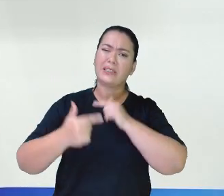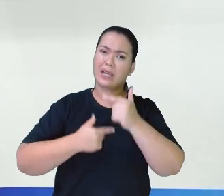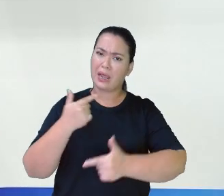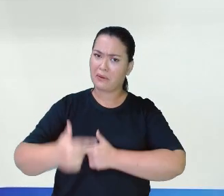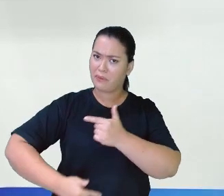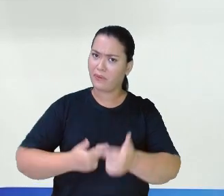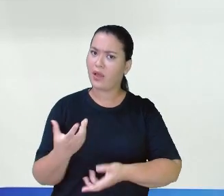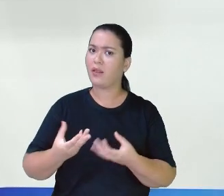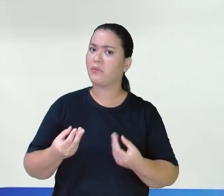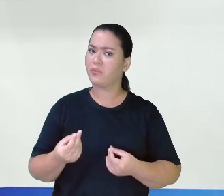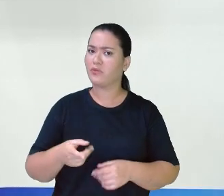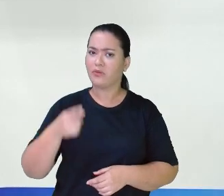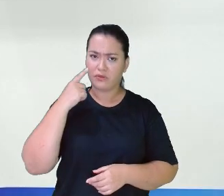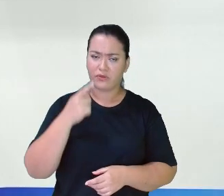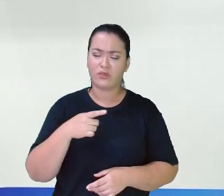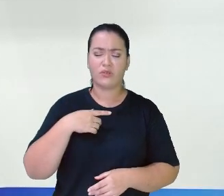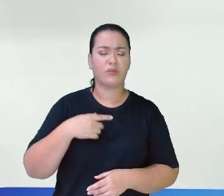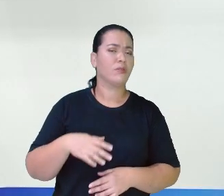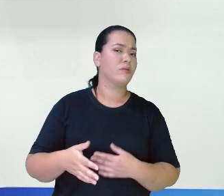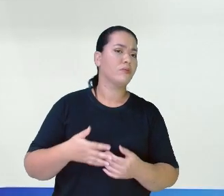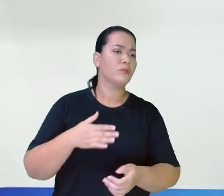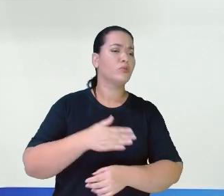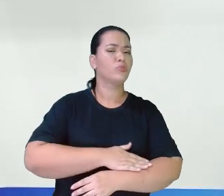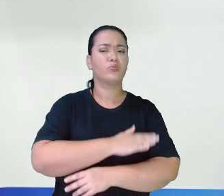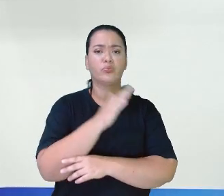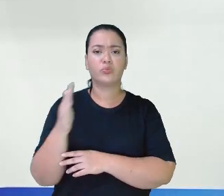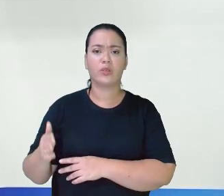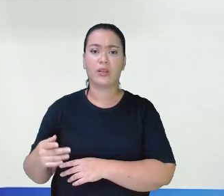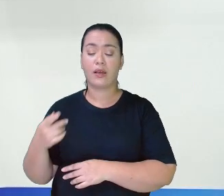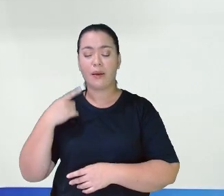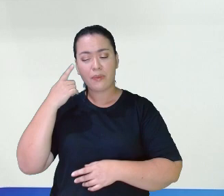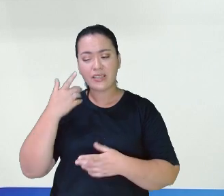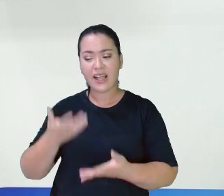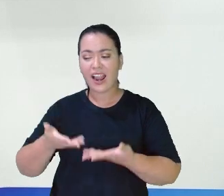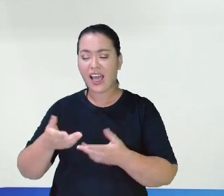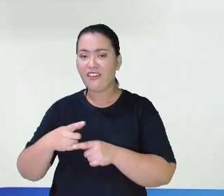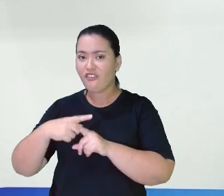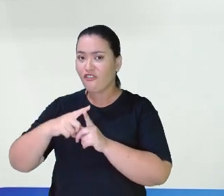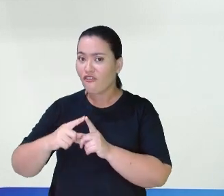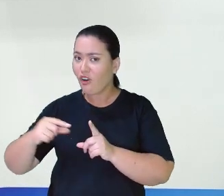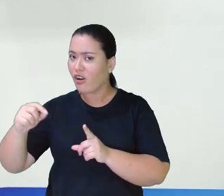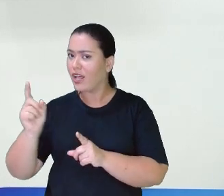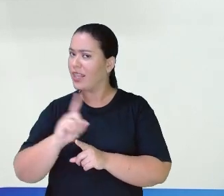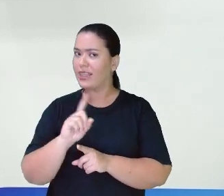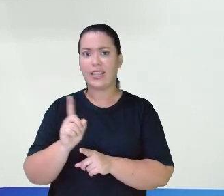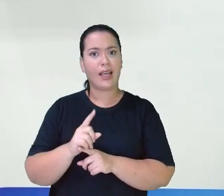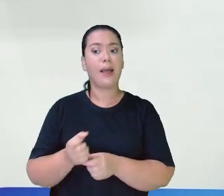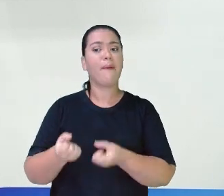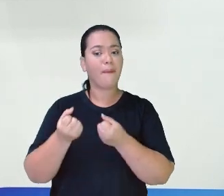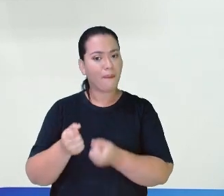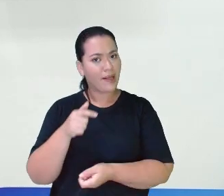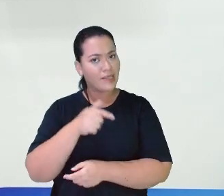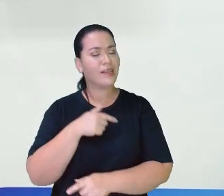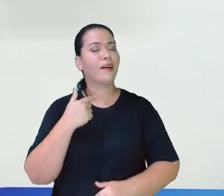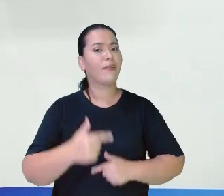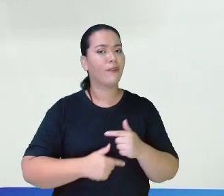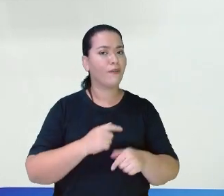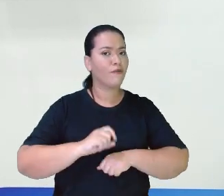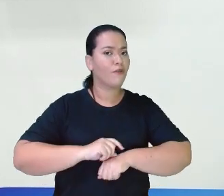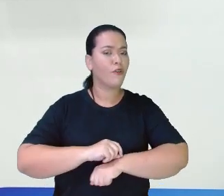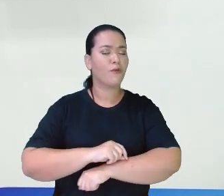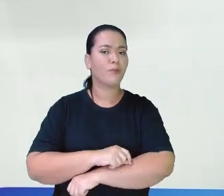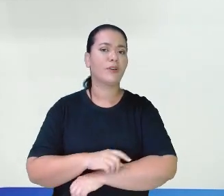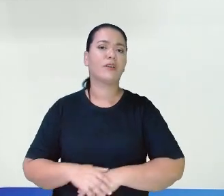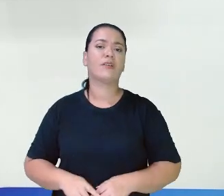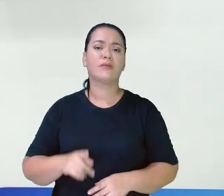repararam como elas trabalham de sol a sol? Uma folhinha que pra gente é leve, para ela é o peso dela várias e várias vezes sobre ela ali. É